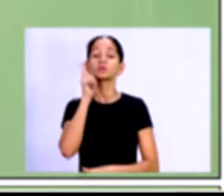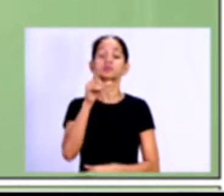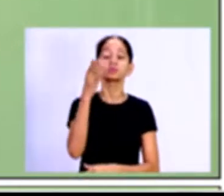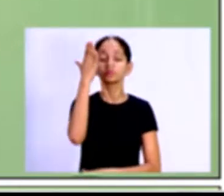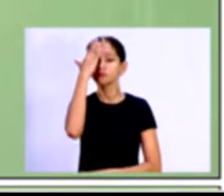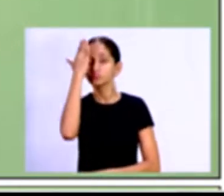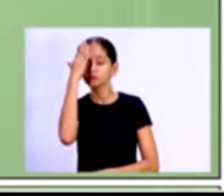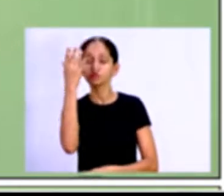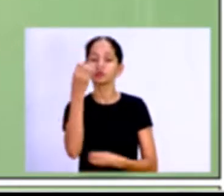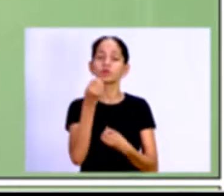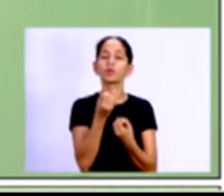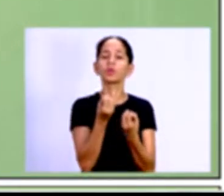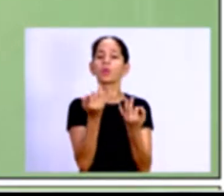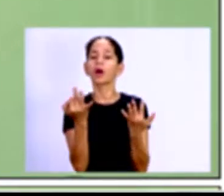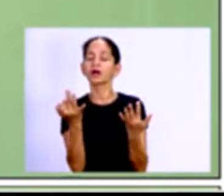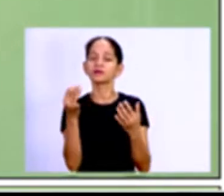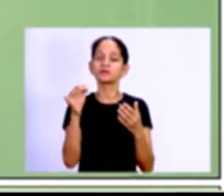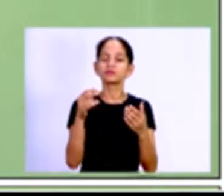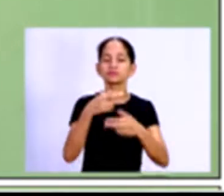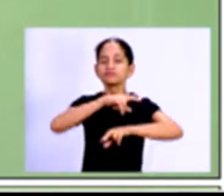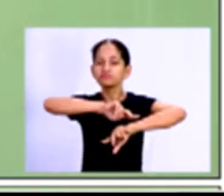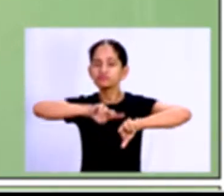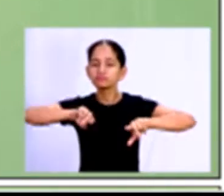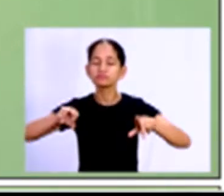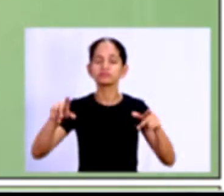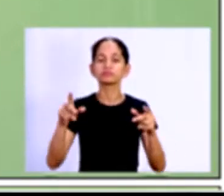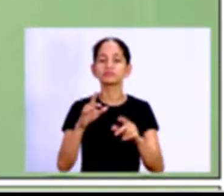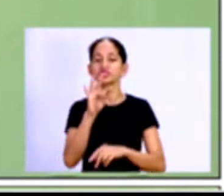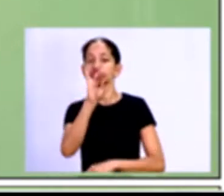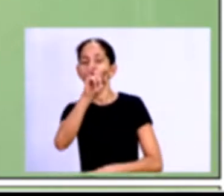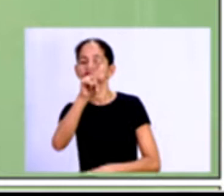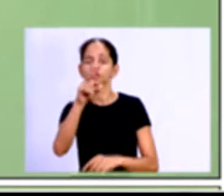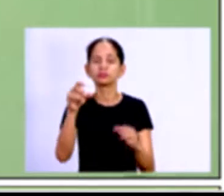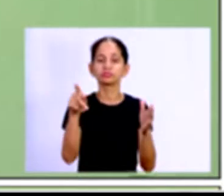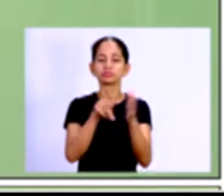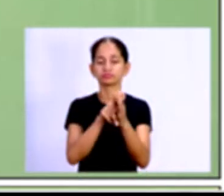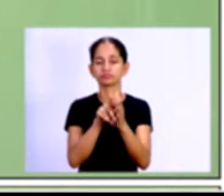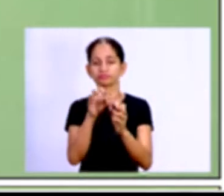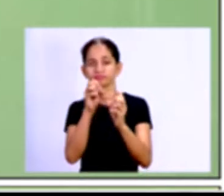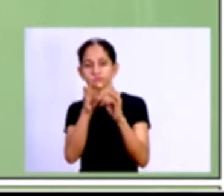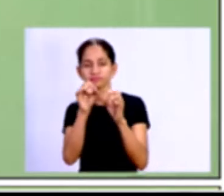identificar alguns tipos de metodologias em EAD,